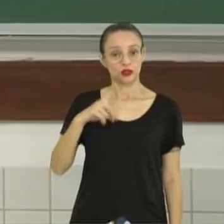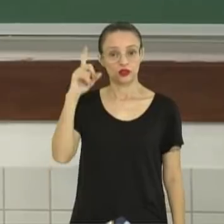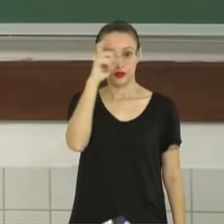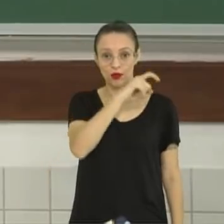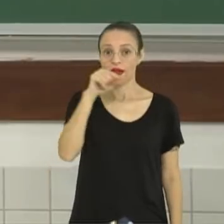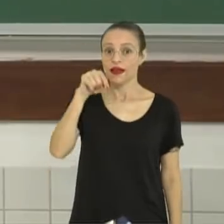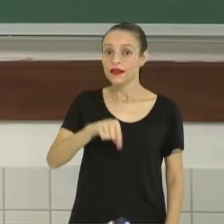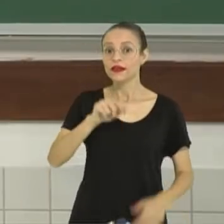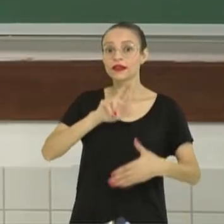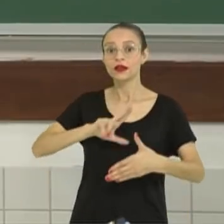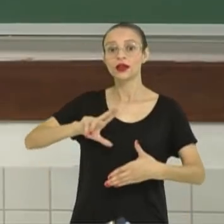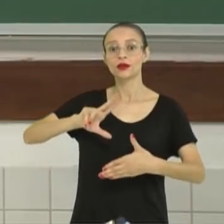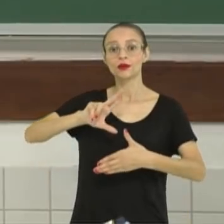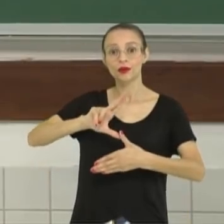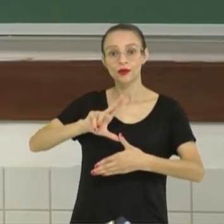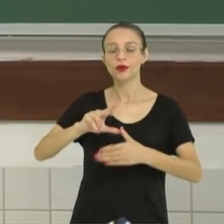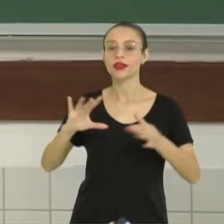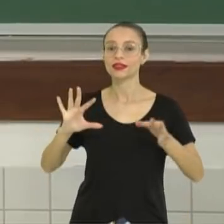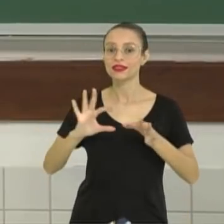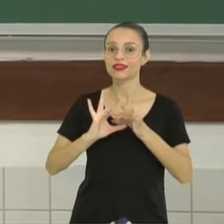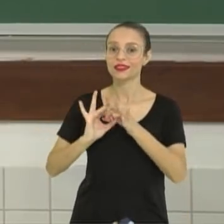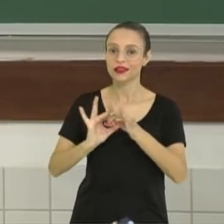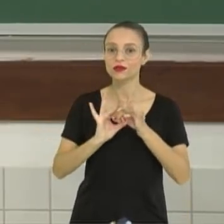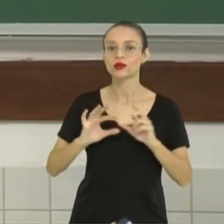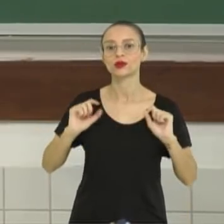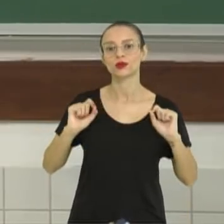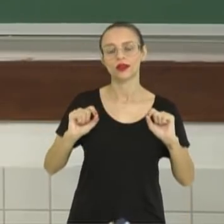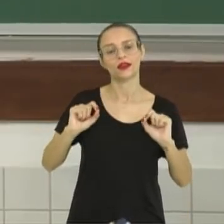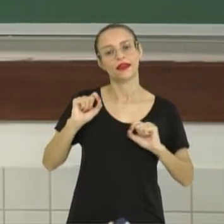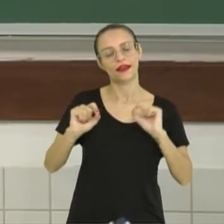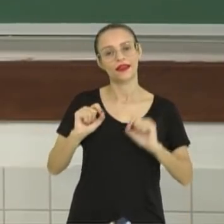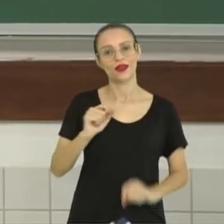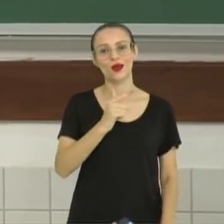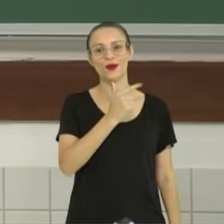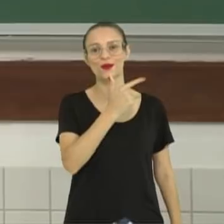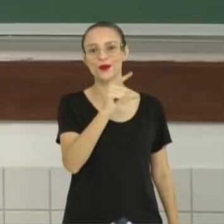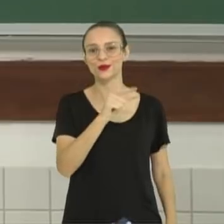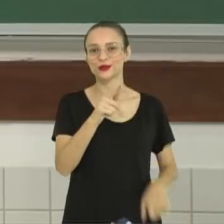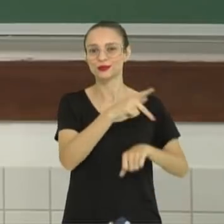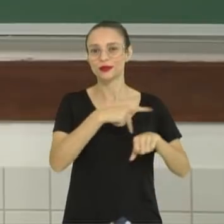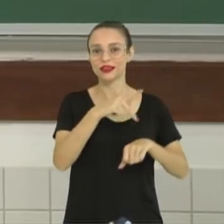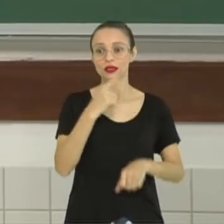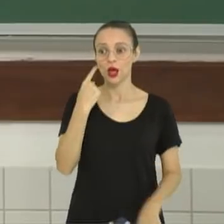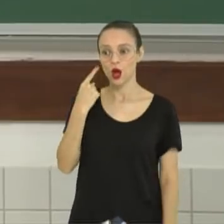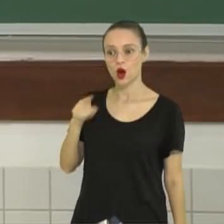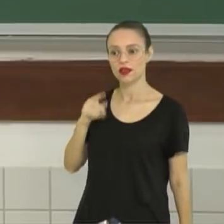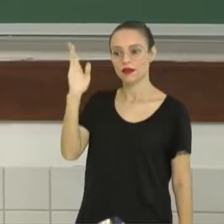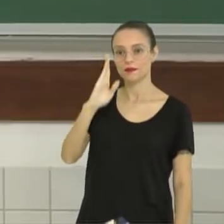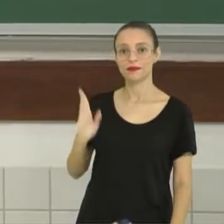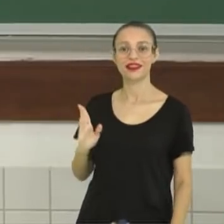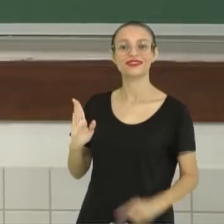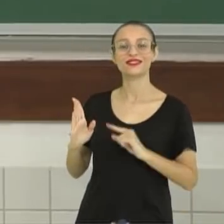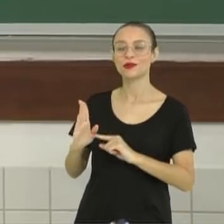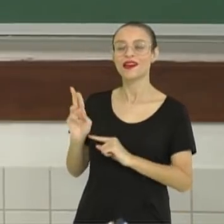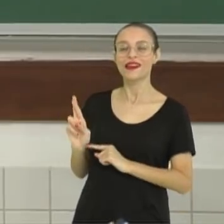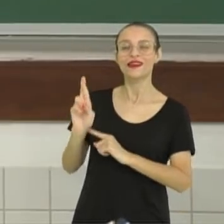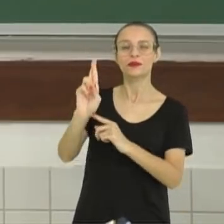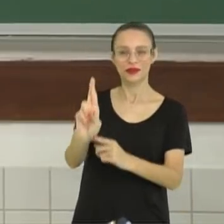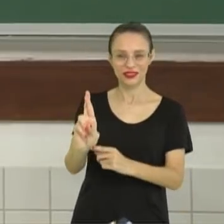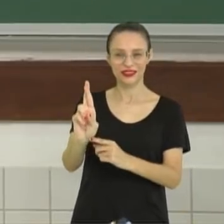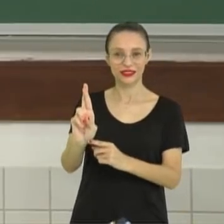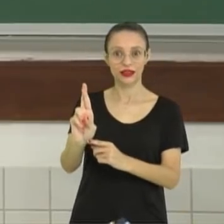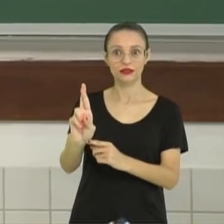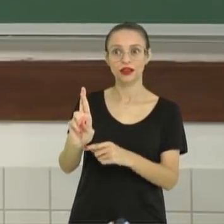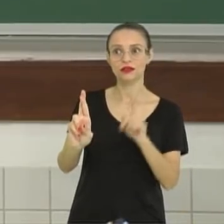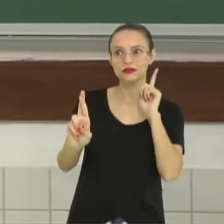América Latina, de integração, seria a ideia que outros países têm sobre o Brasil, que nós seríamos um representante aqui dos